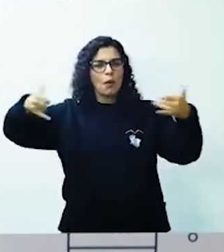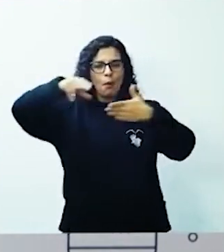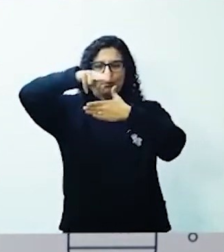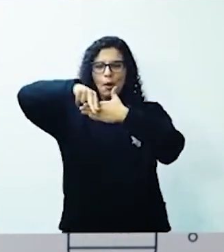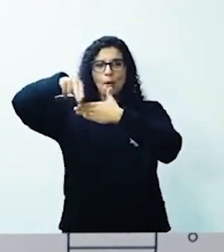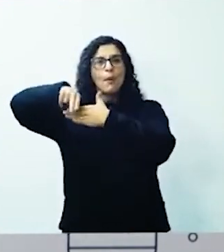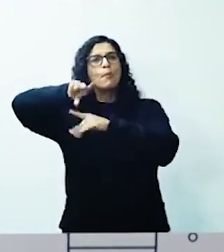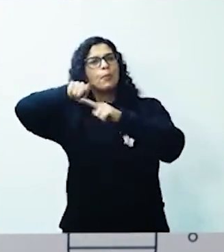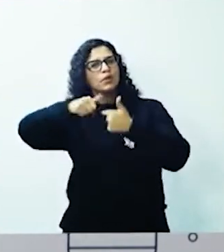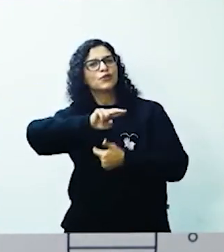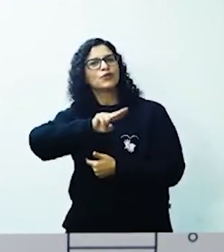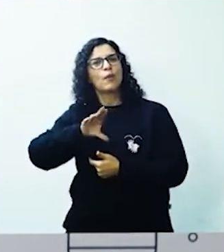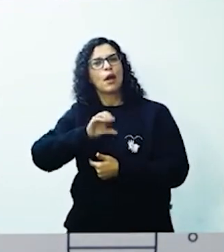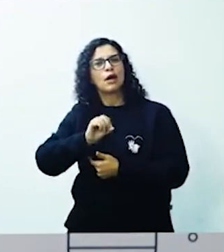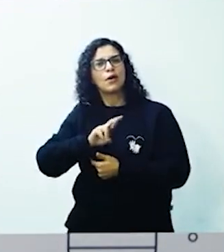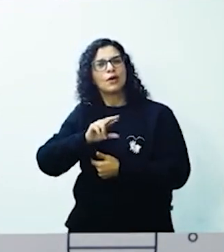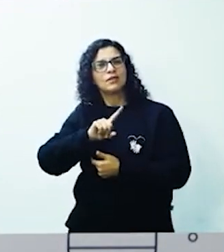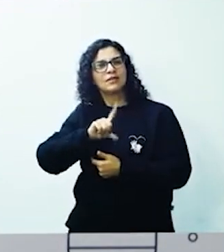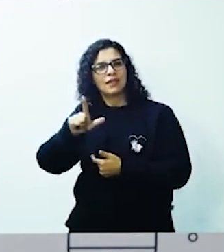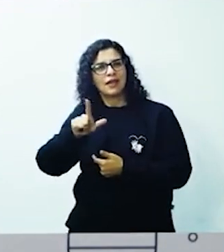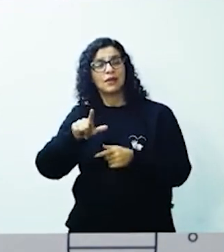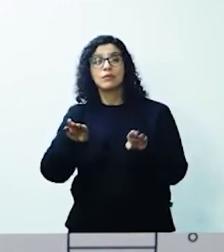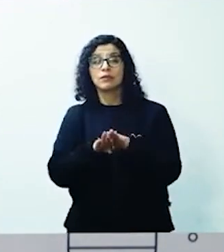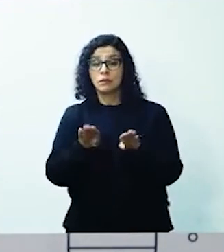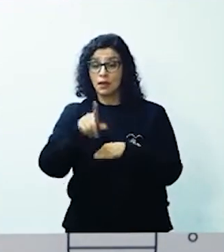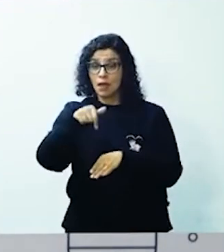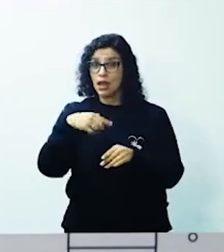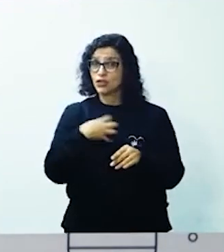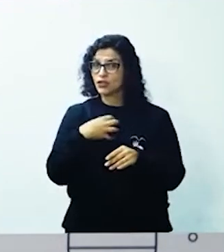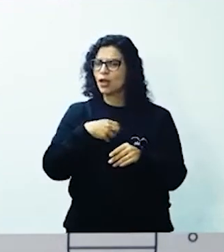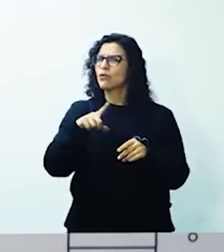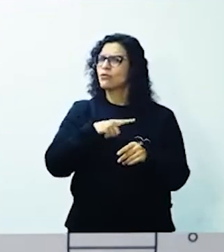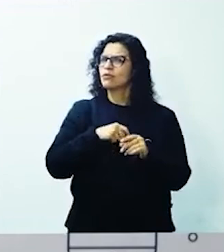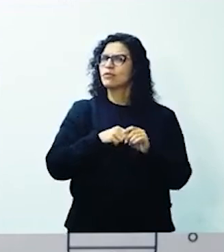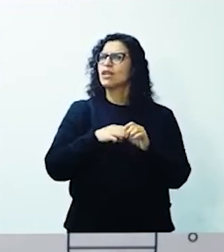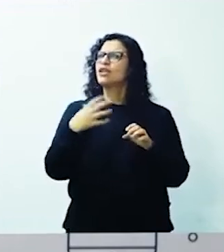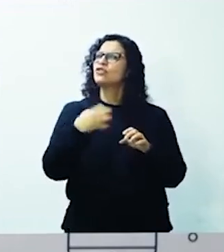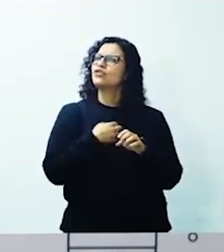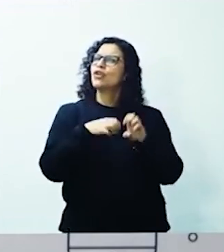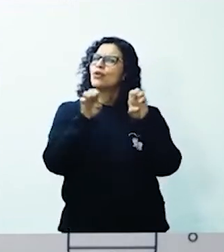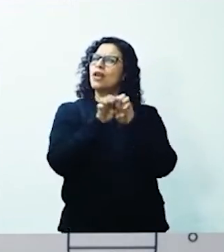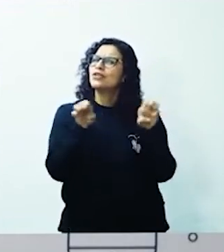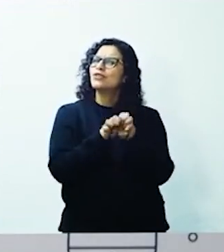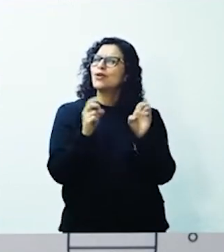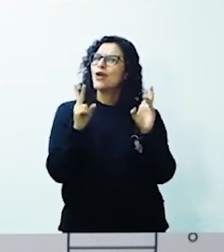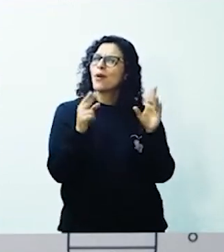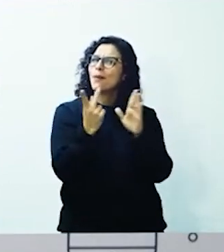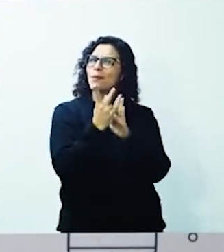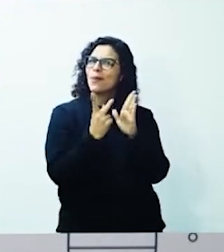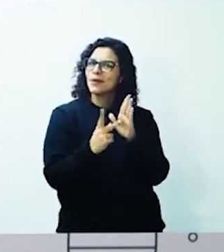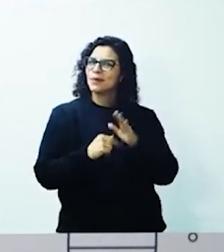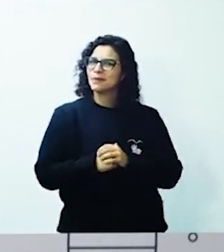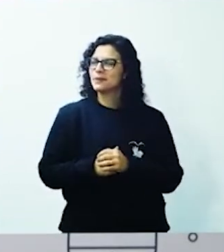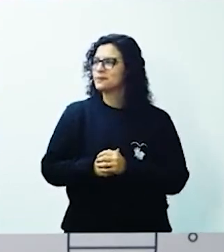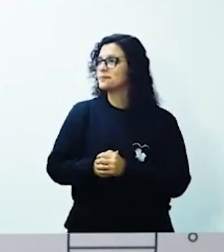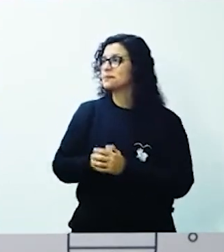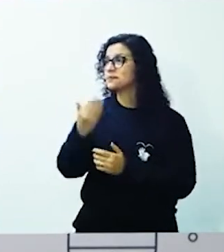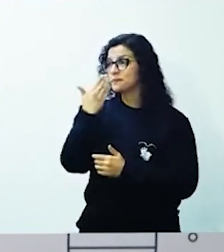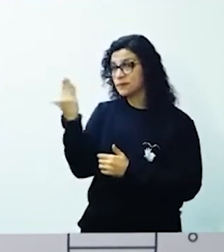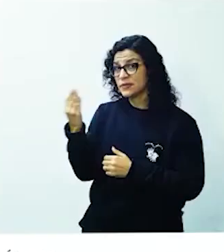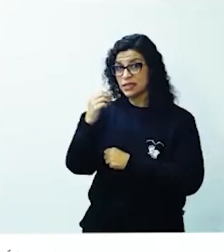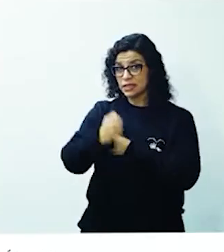isso que vem esse nome de cordel. E vai ser, tem essa estrutura de poema.